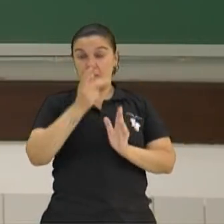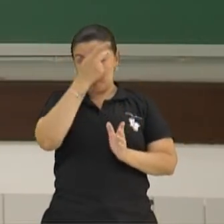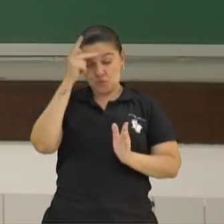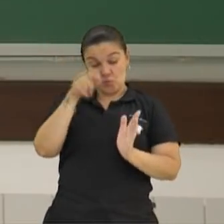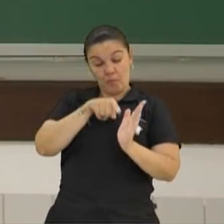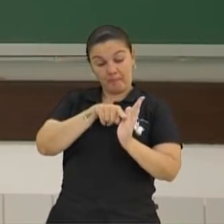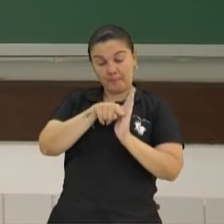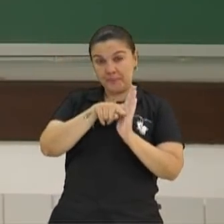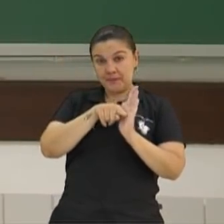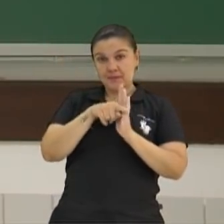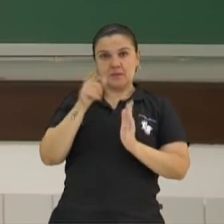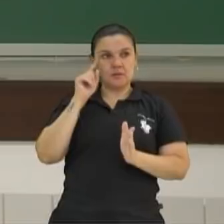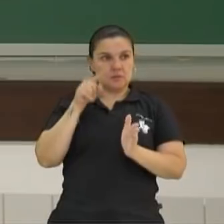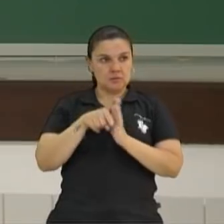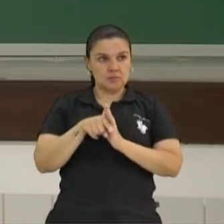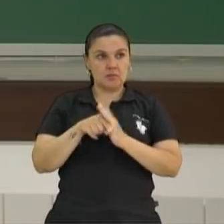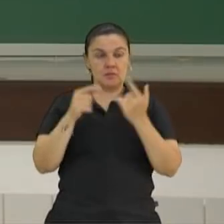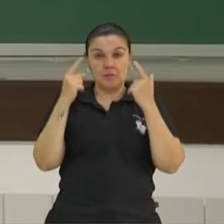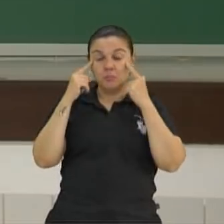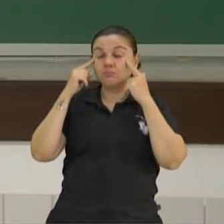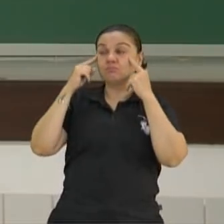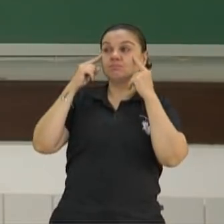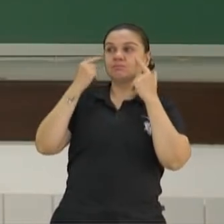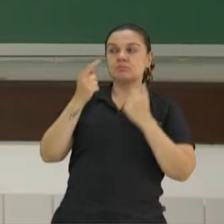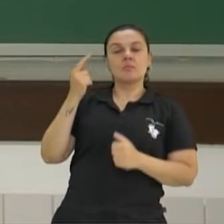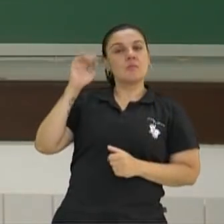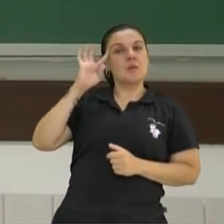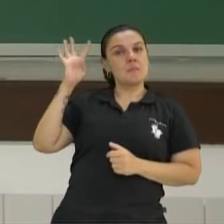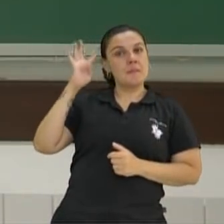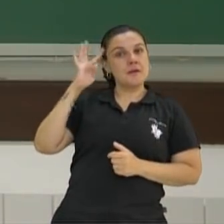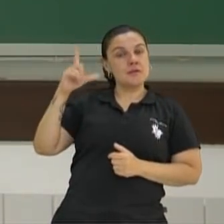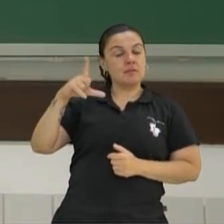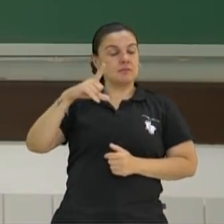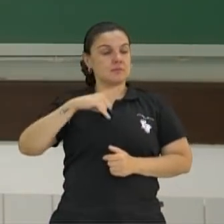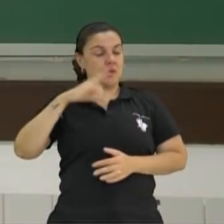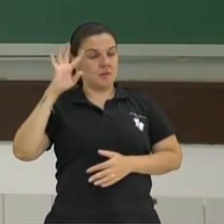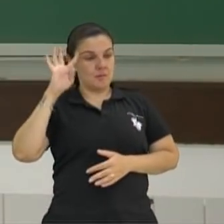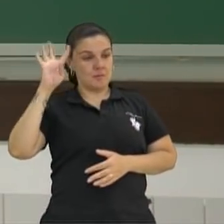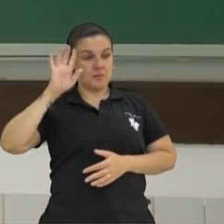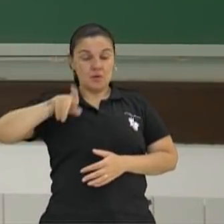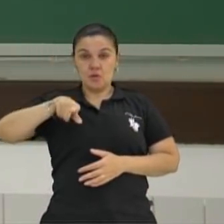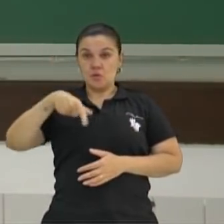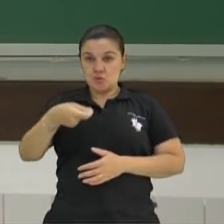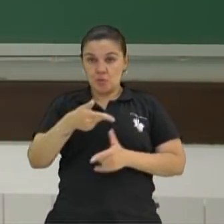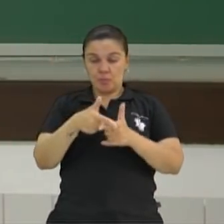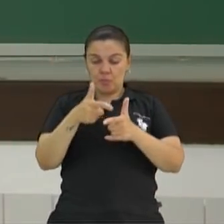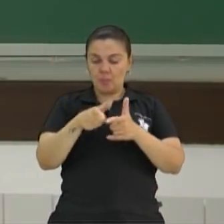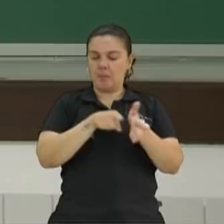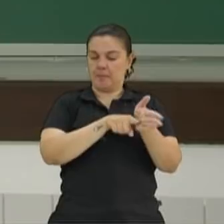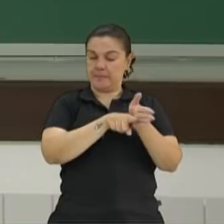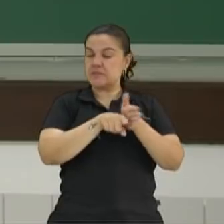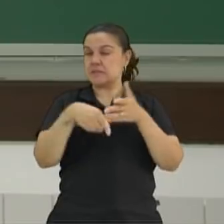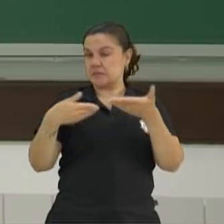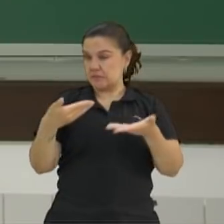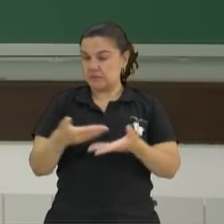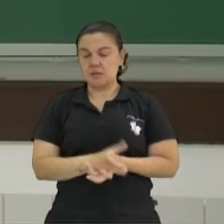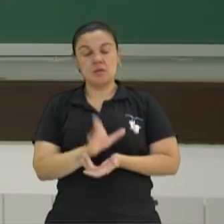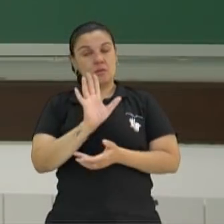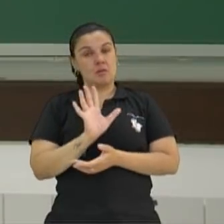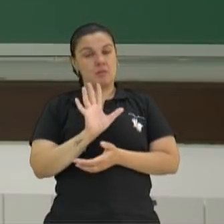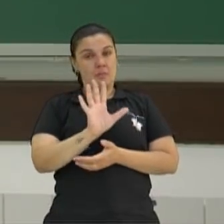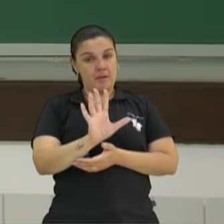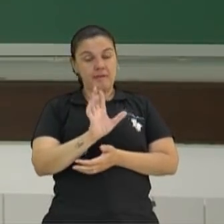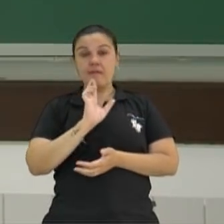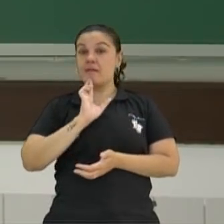está fazendo um estudo, ele pode ter uma hipótese. Ele vai ter uma hipótese sobre o problema que ele está analisando. Porém,